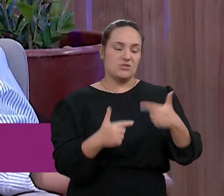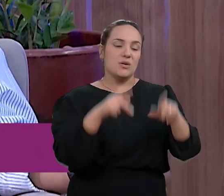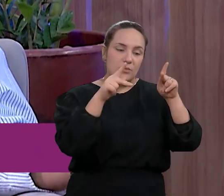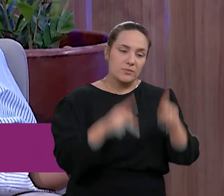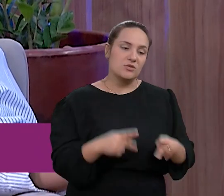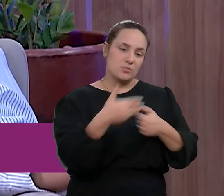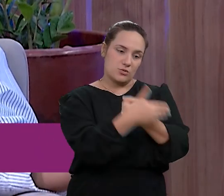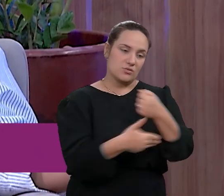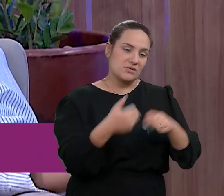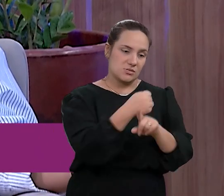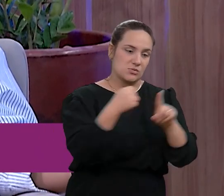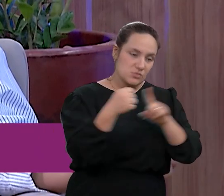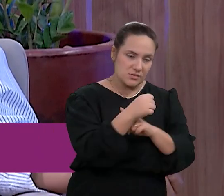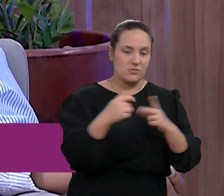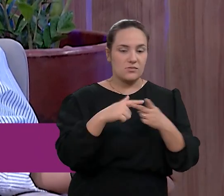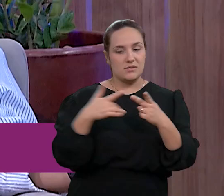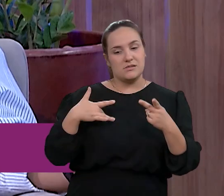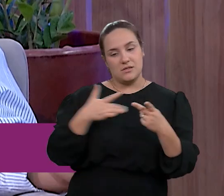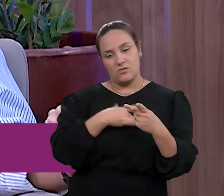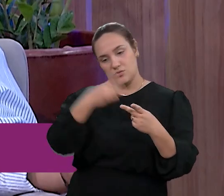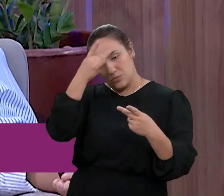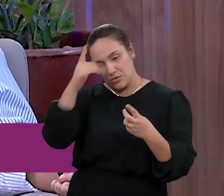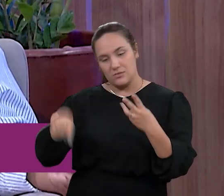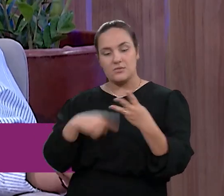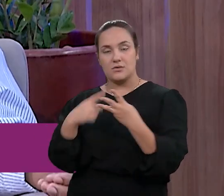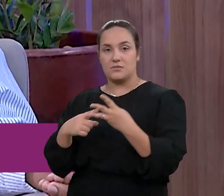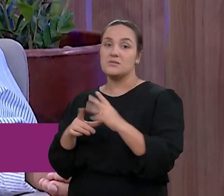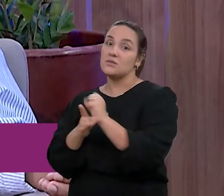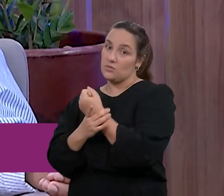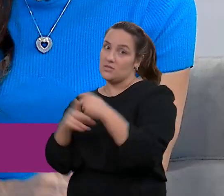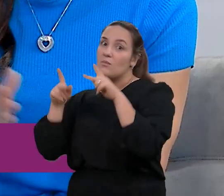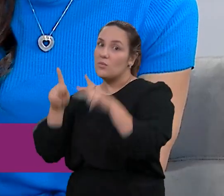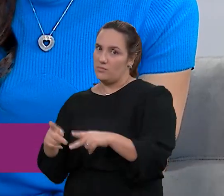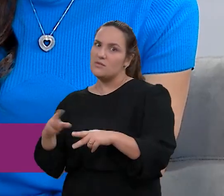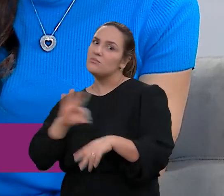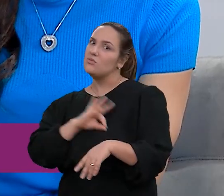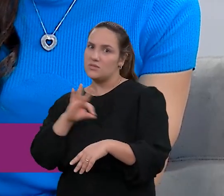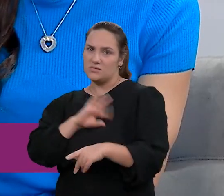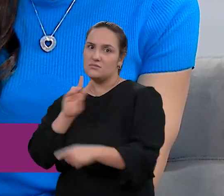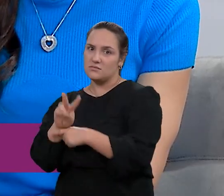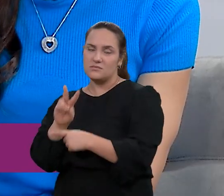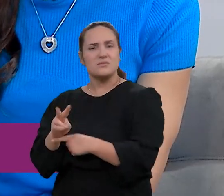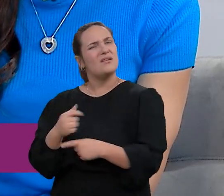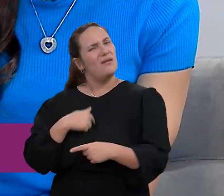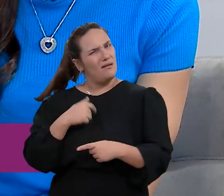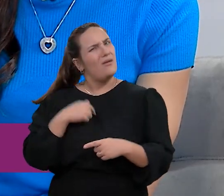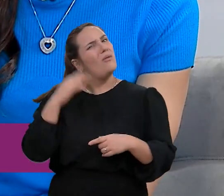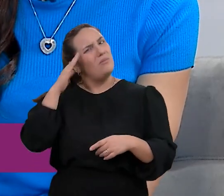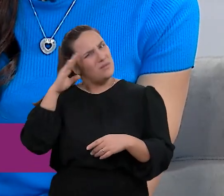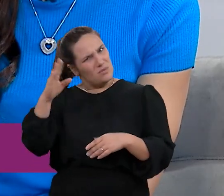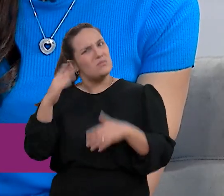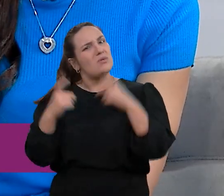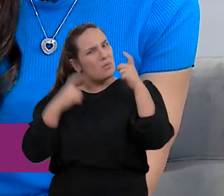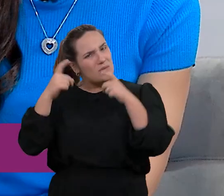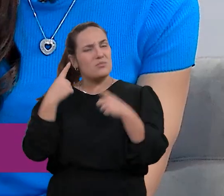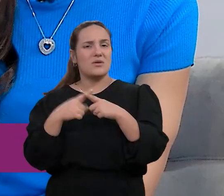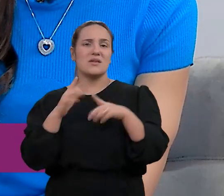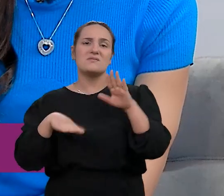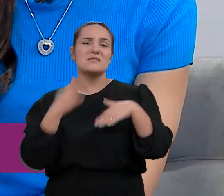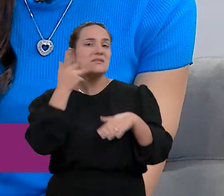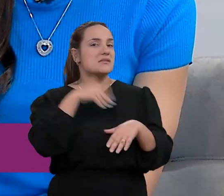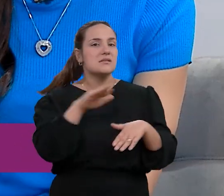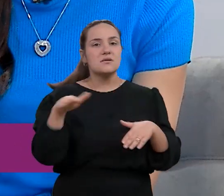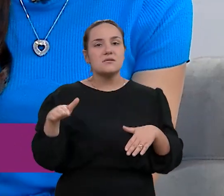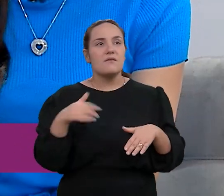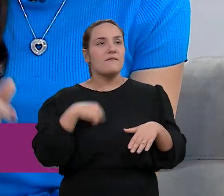proteção social de saúde mental com políticas de segurança pública no caso do examente É isso que me preocupa porque muitas dessas